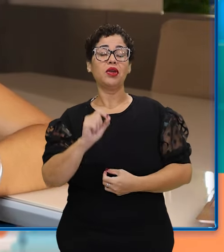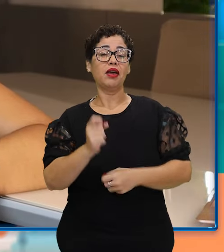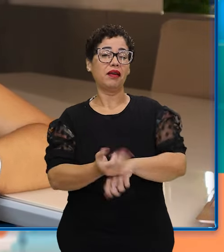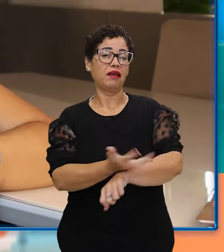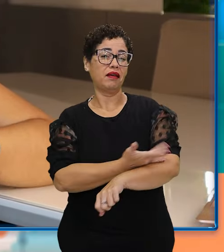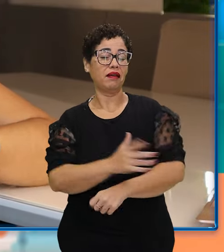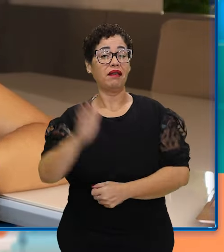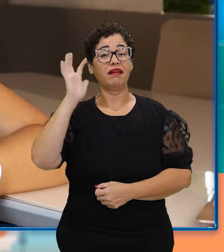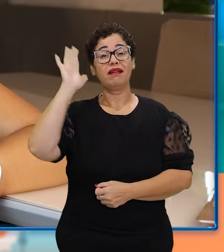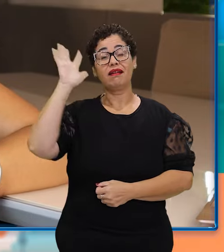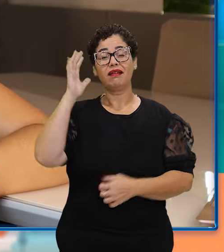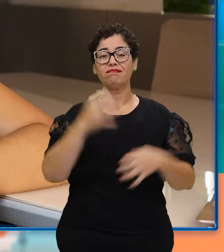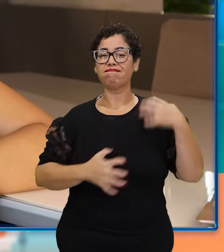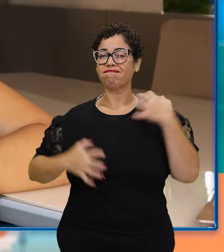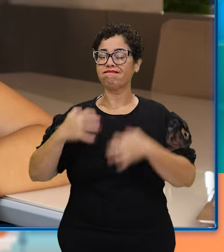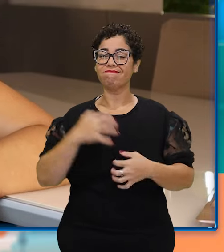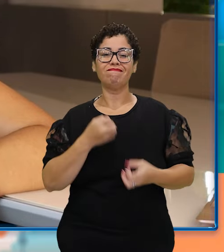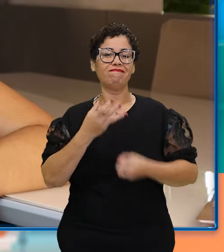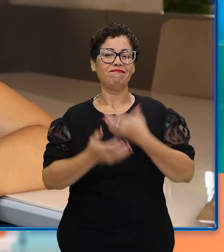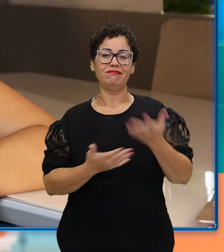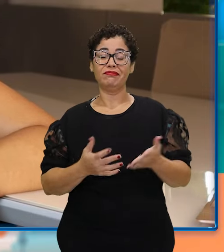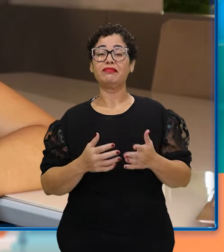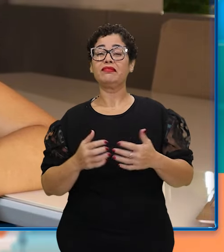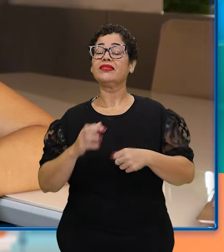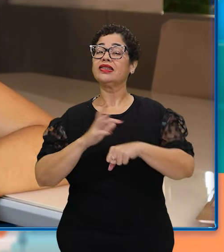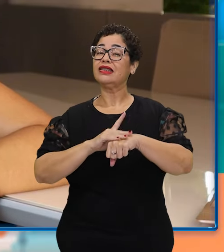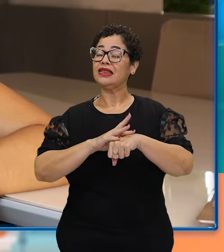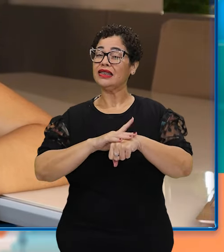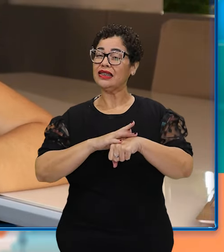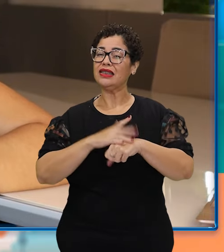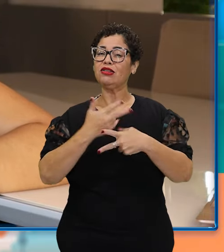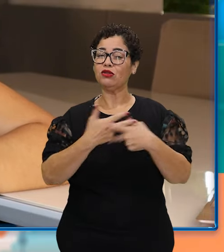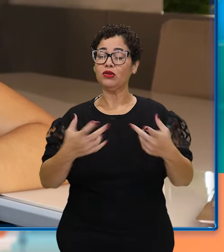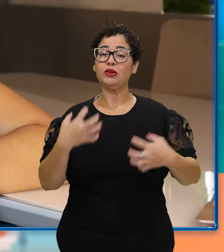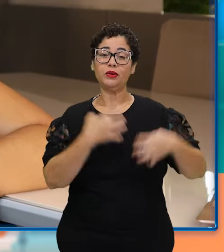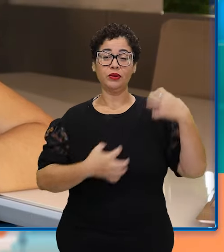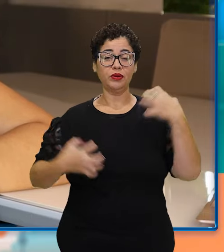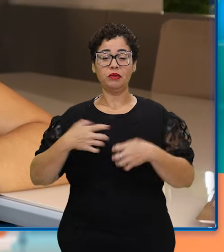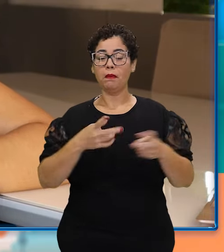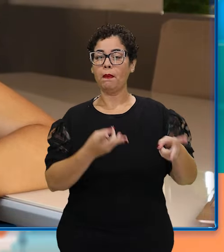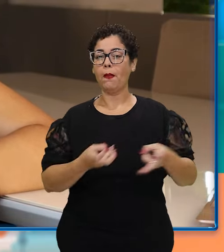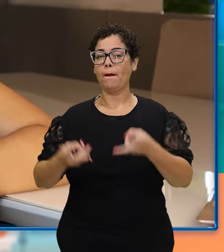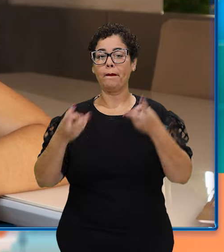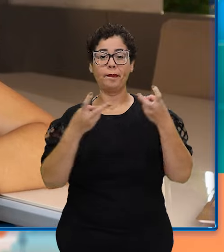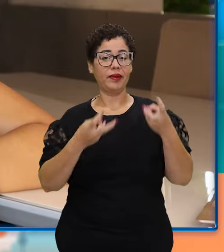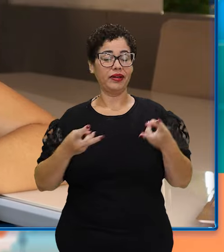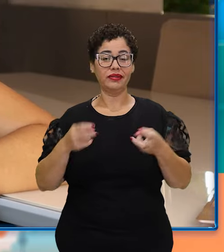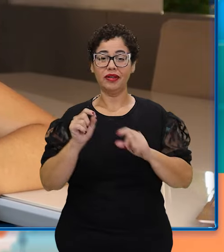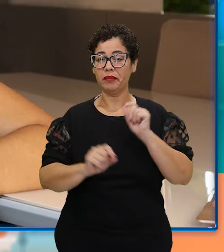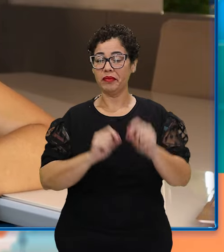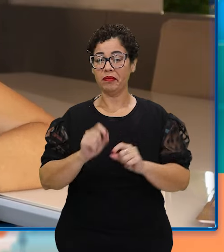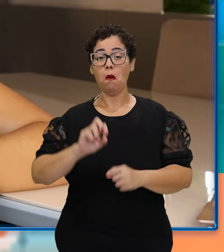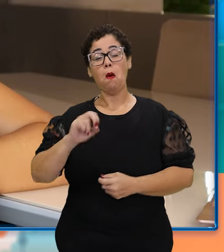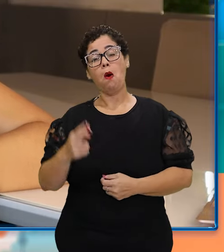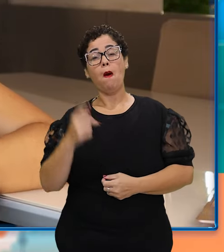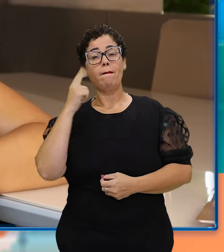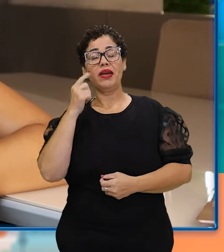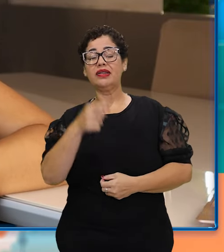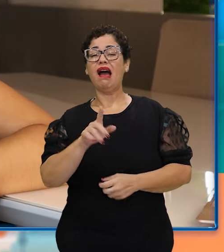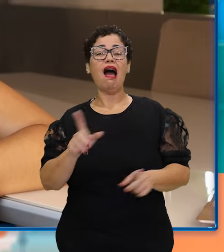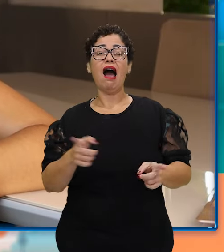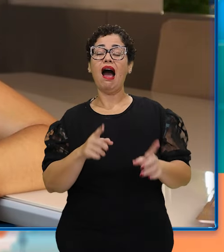estão pensando, o que eles estão passando, e os sintomas e os sinais eles podem acabar passando despercebidos ou até serem